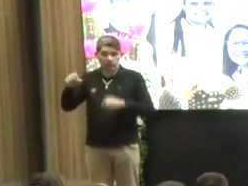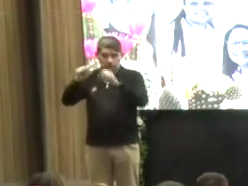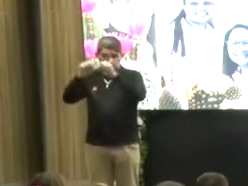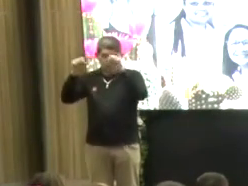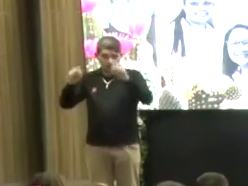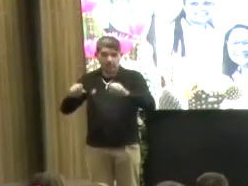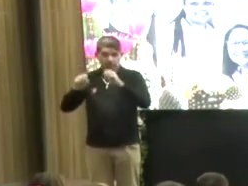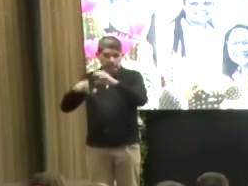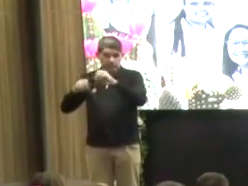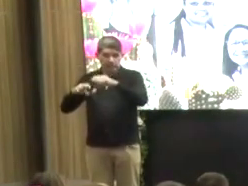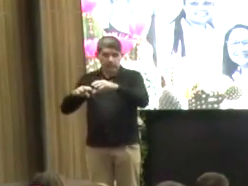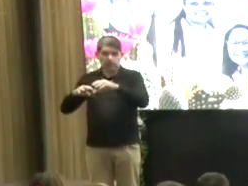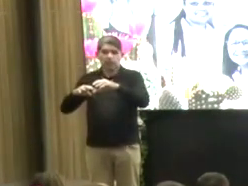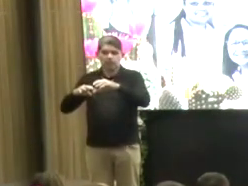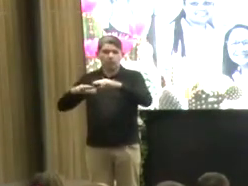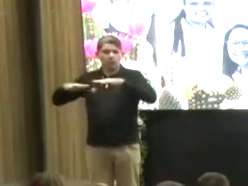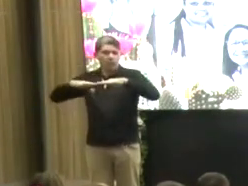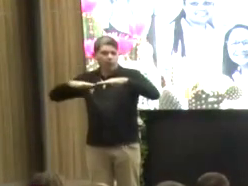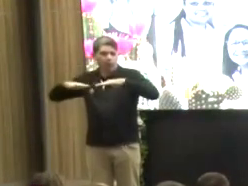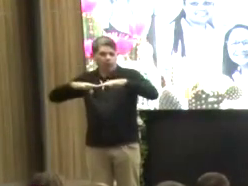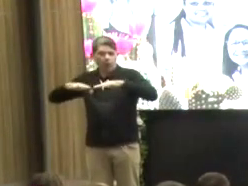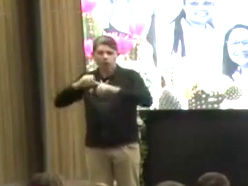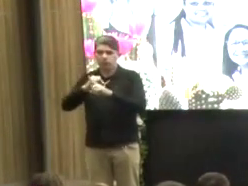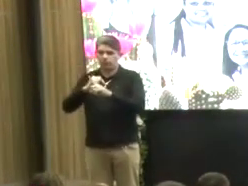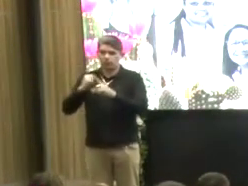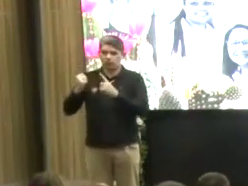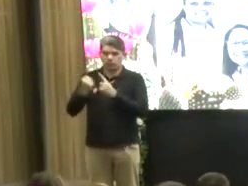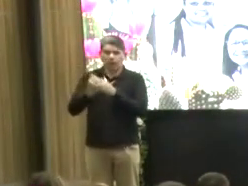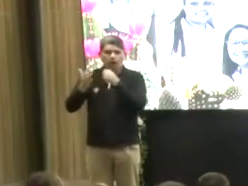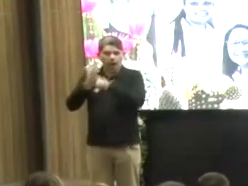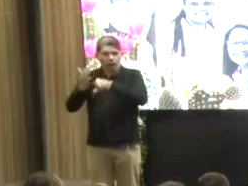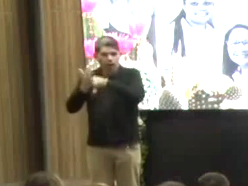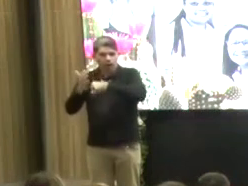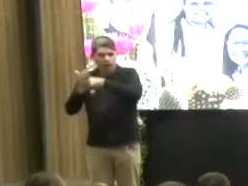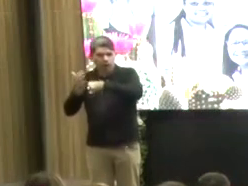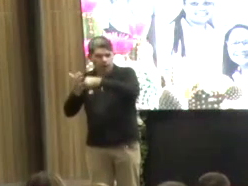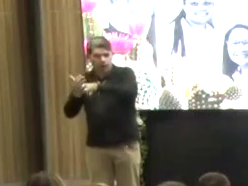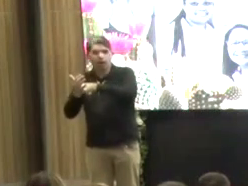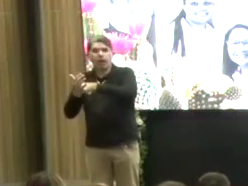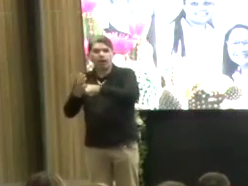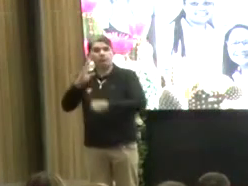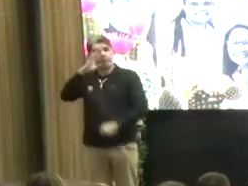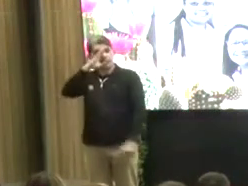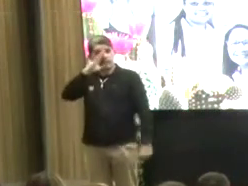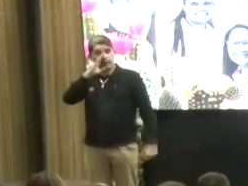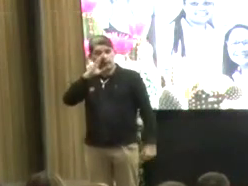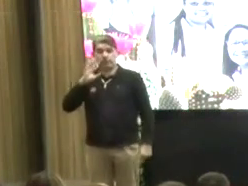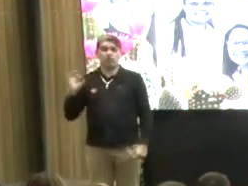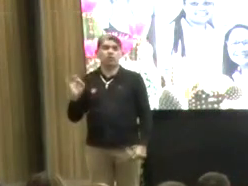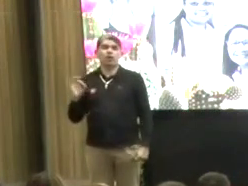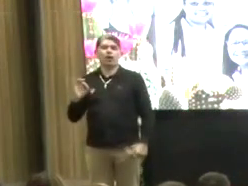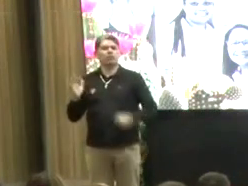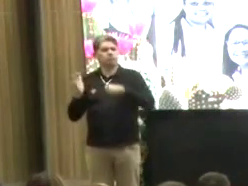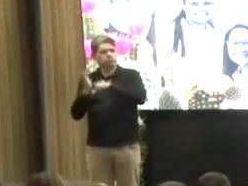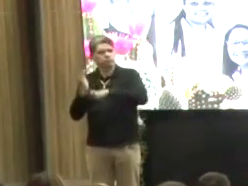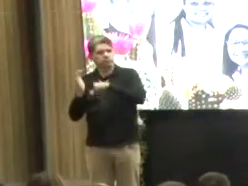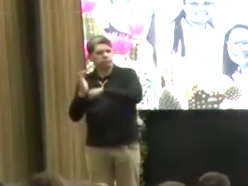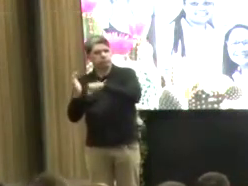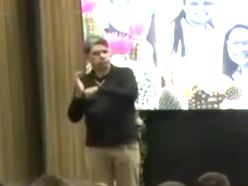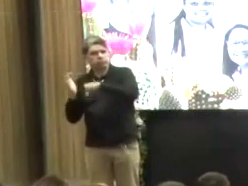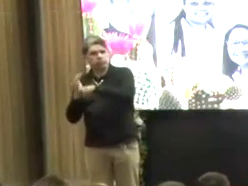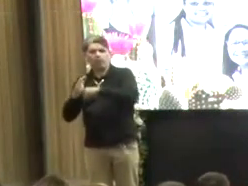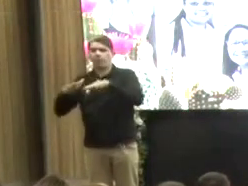luta social, né? Que nada veio de graça, tudo foi conquistado com muita luta,